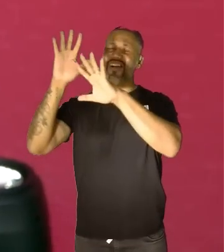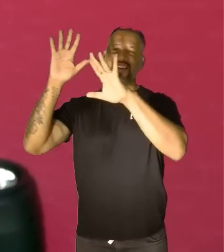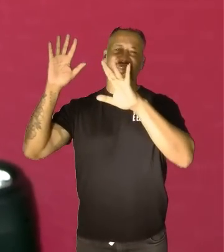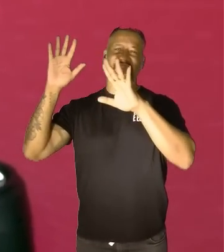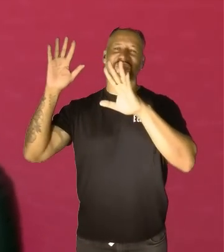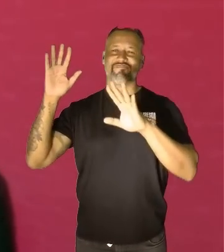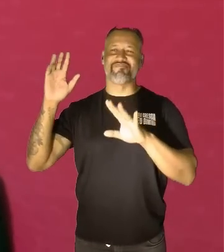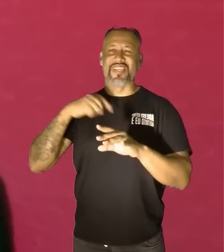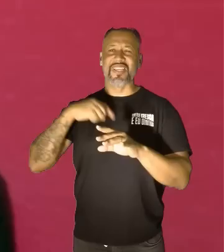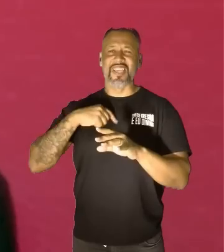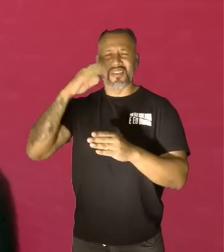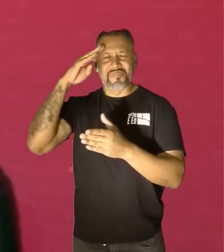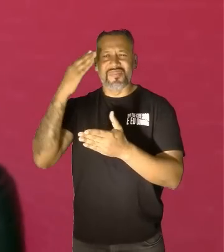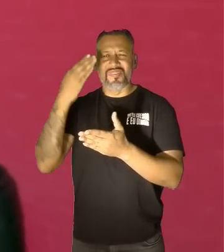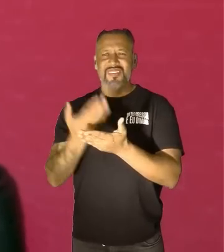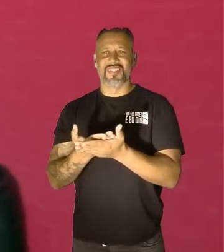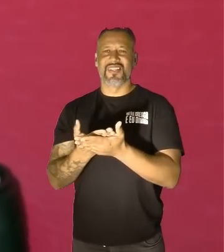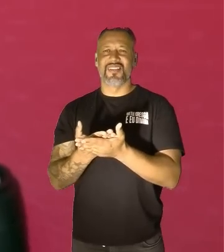Eu creio.